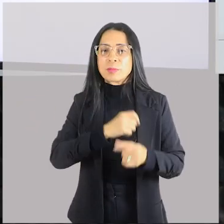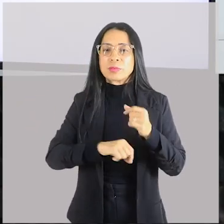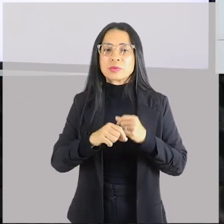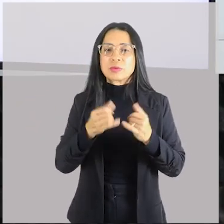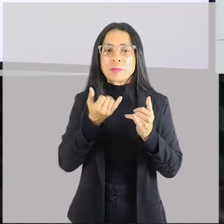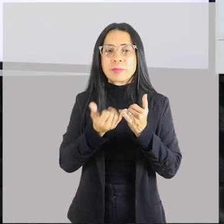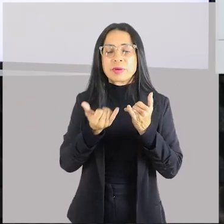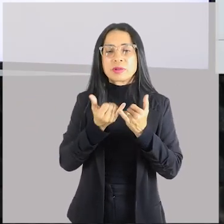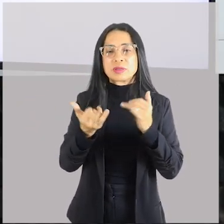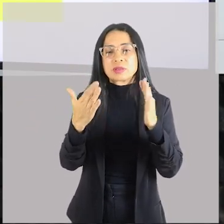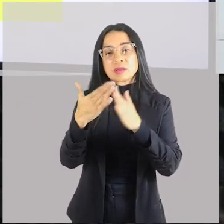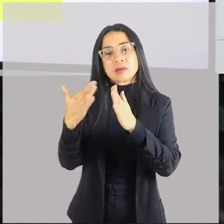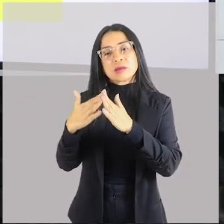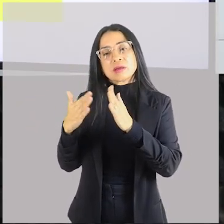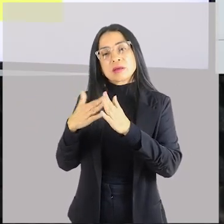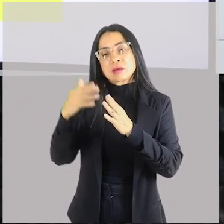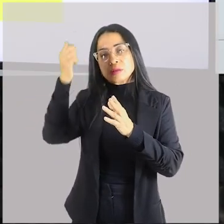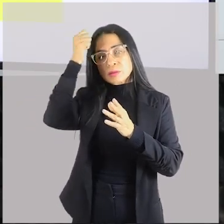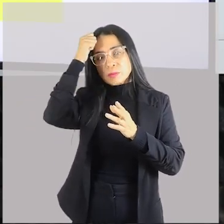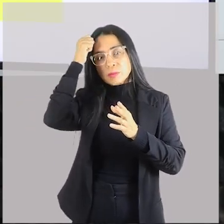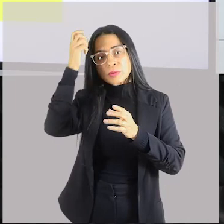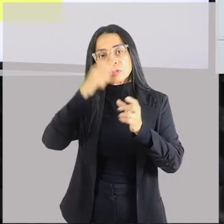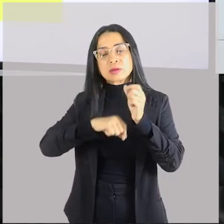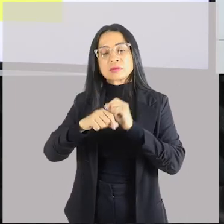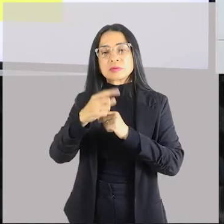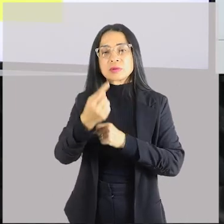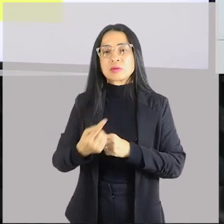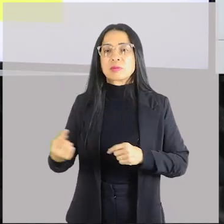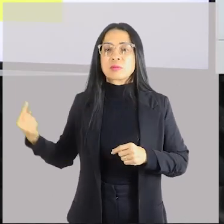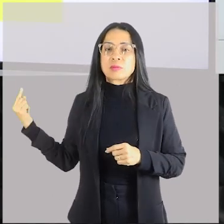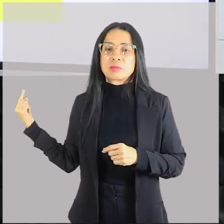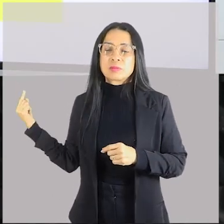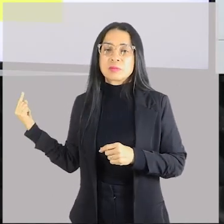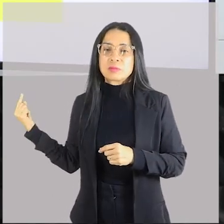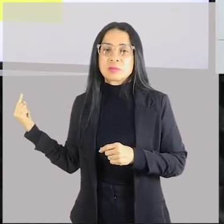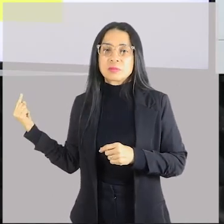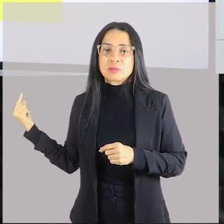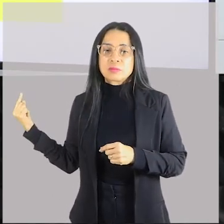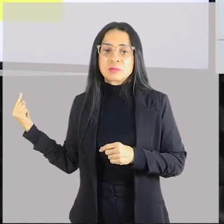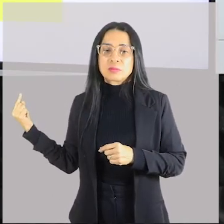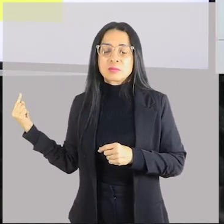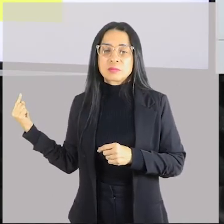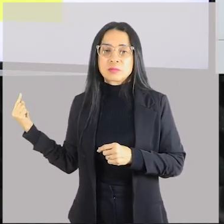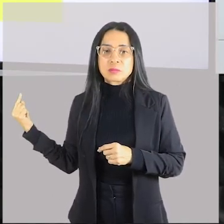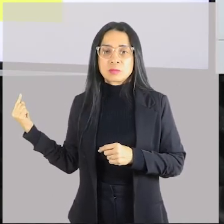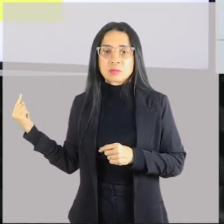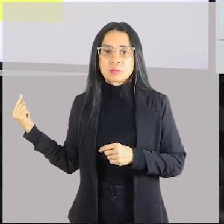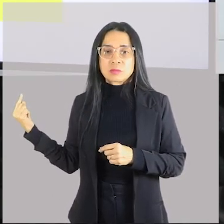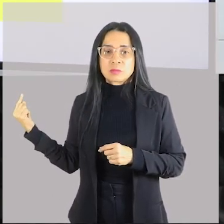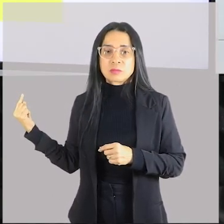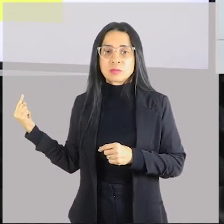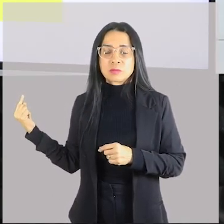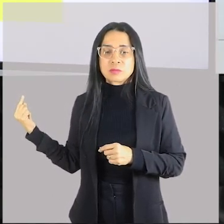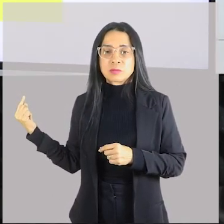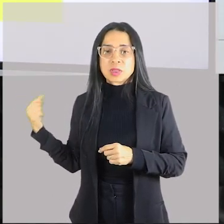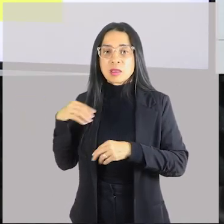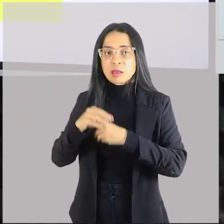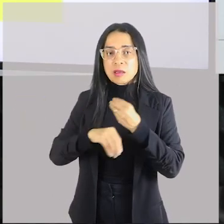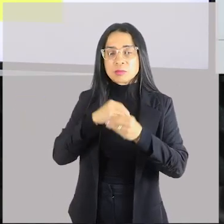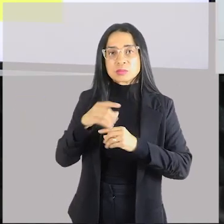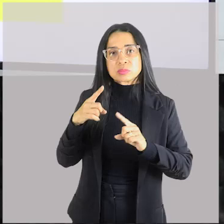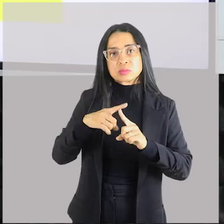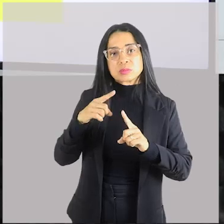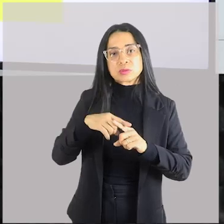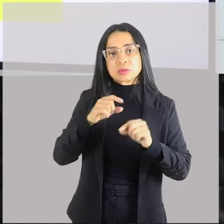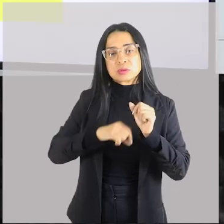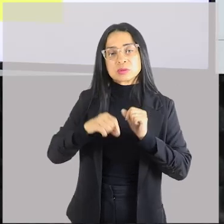um um uma casinha de bonecas a fase antropofágica que tem O Abaporu o Pezão que você chama que é essa mistura de estilos que eu